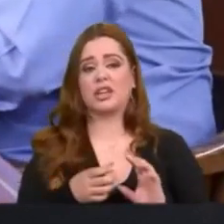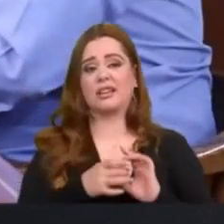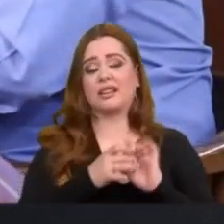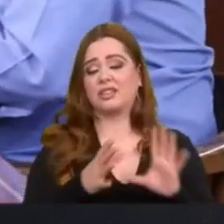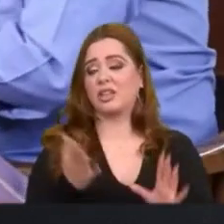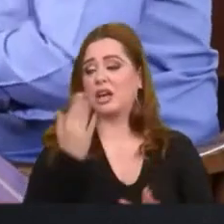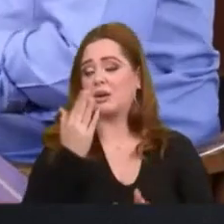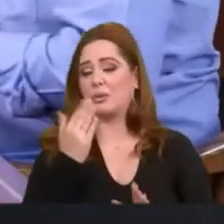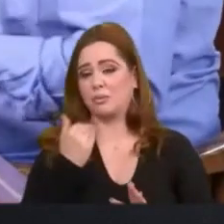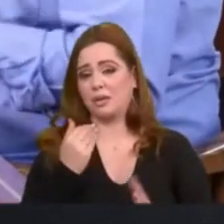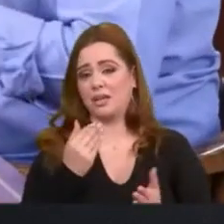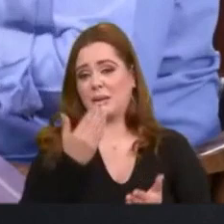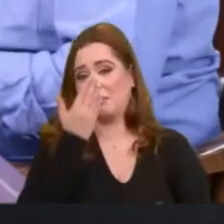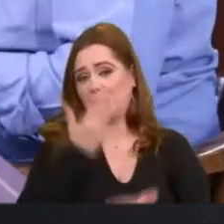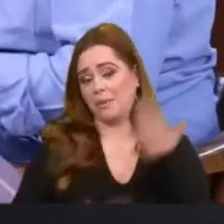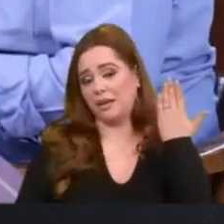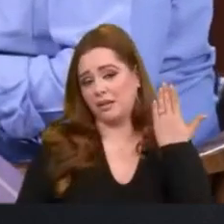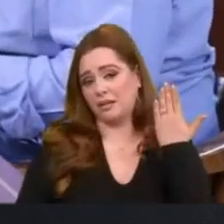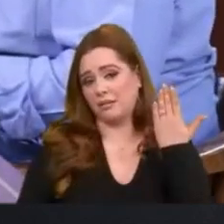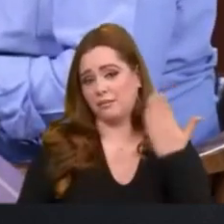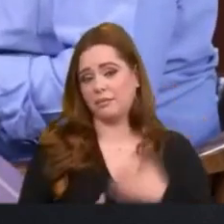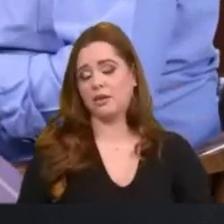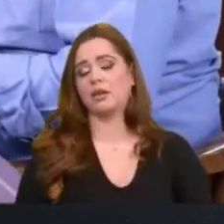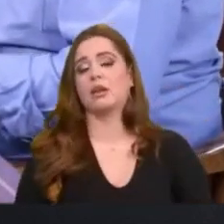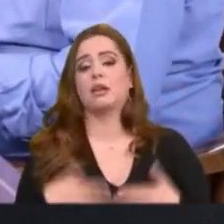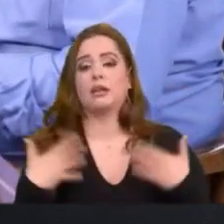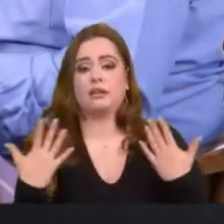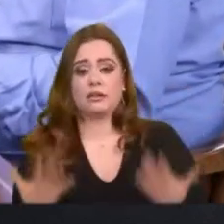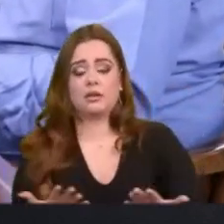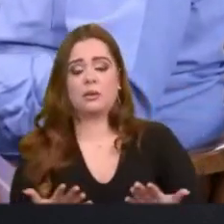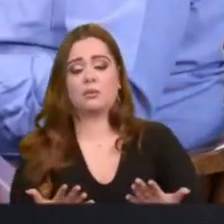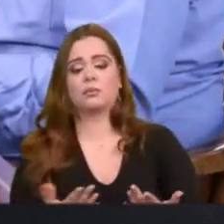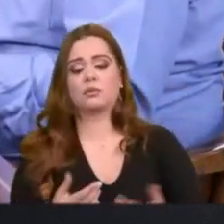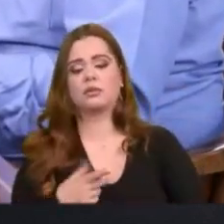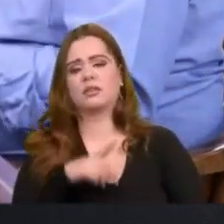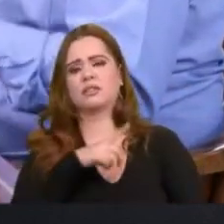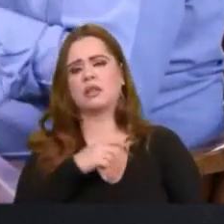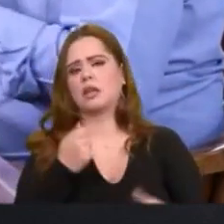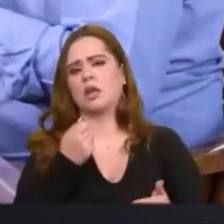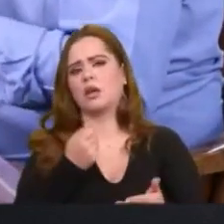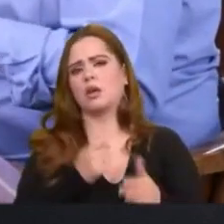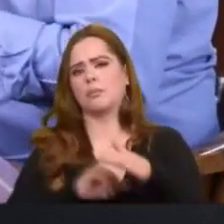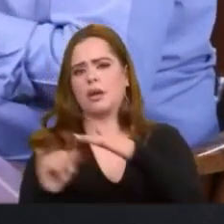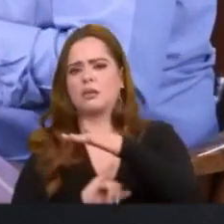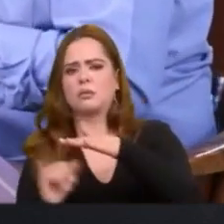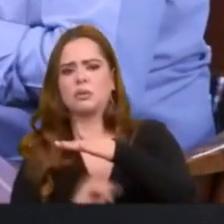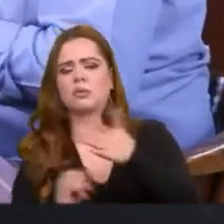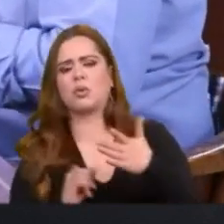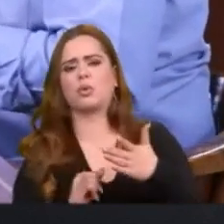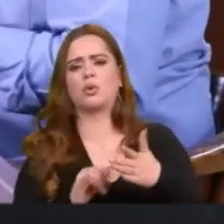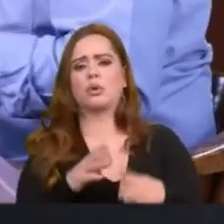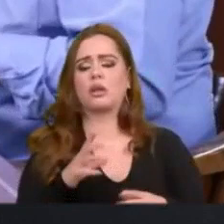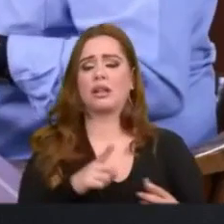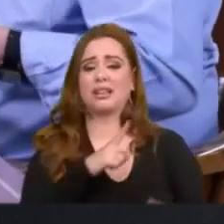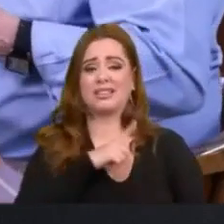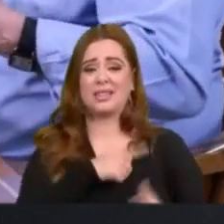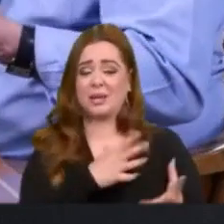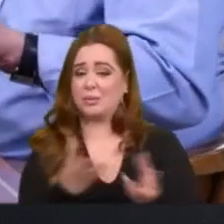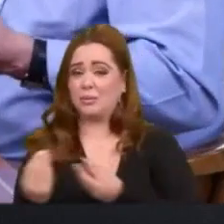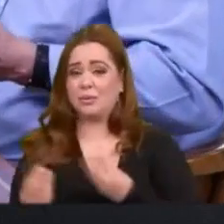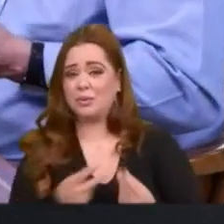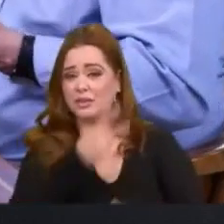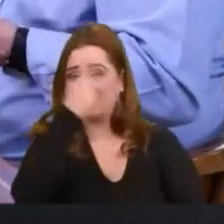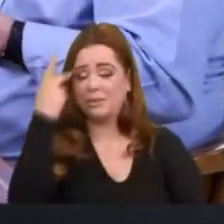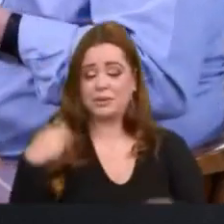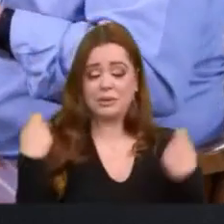distribui esse elemento para entidades sabe filantrópica Deve ter milhares de pessoas que precisam se